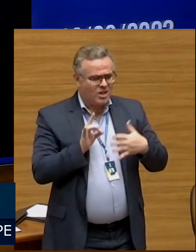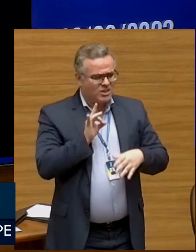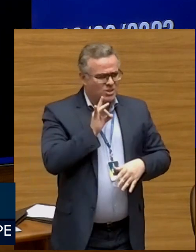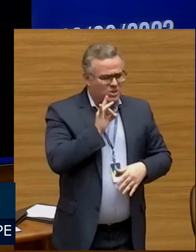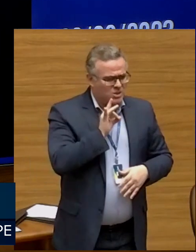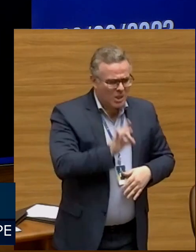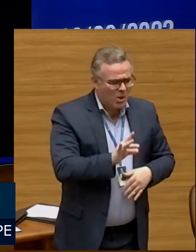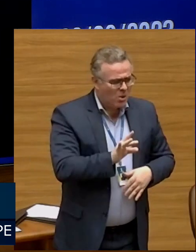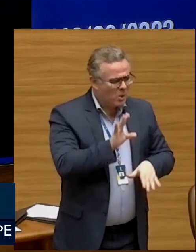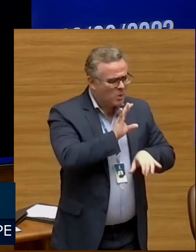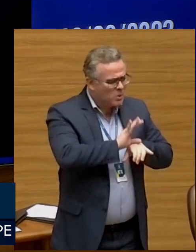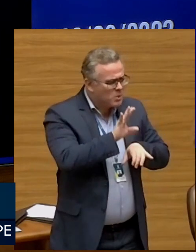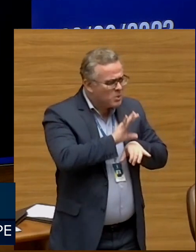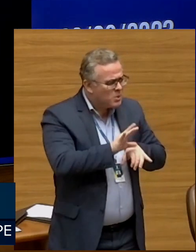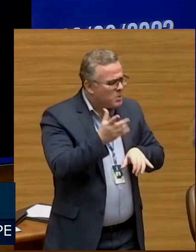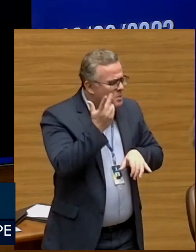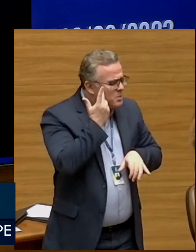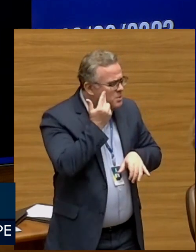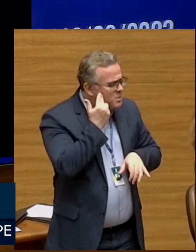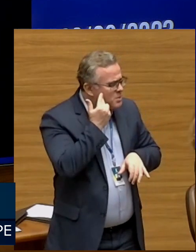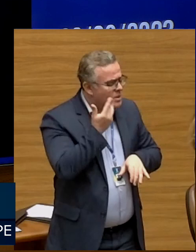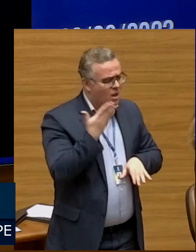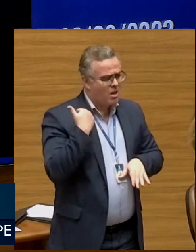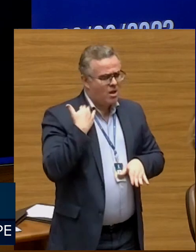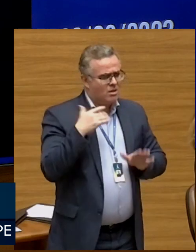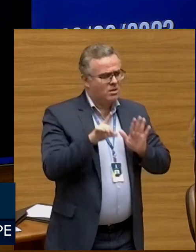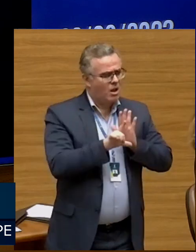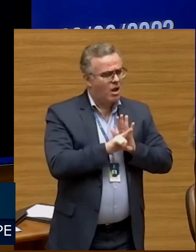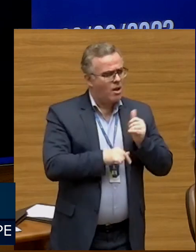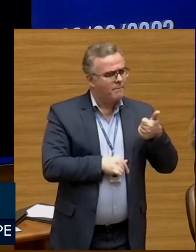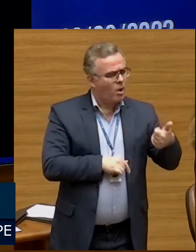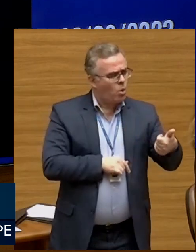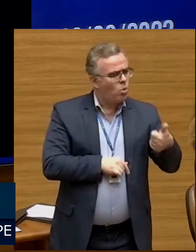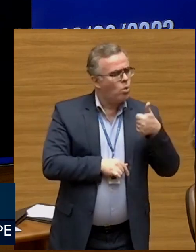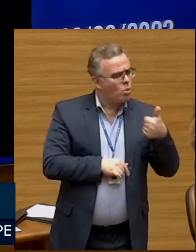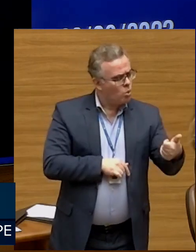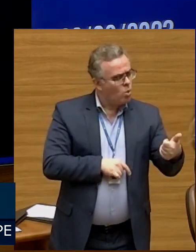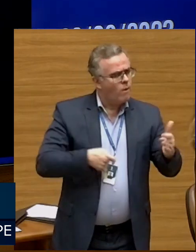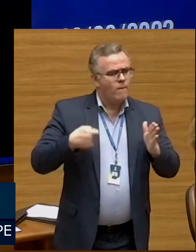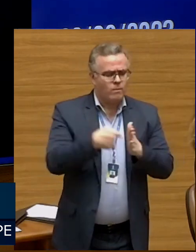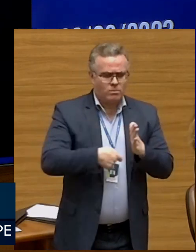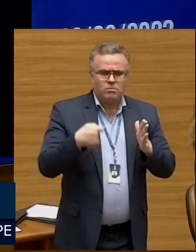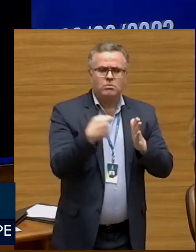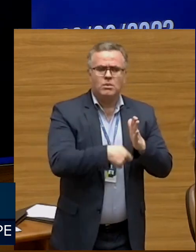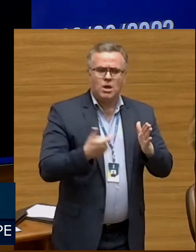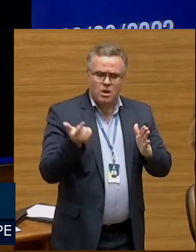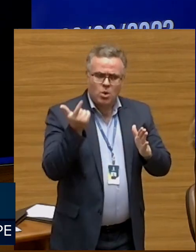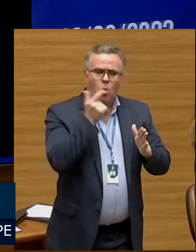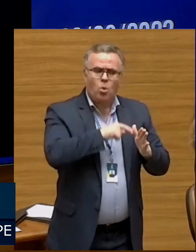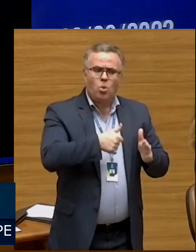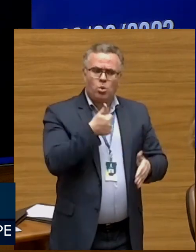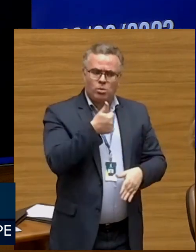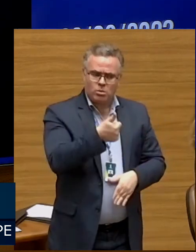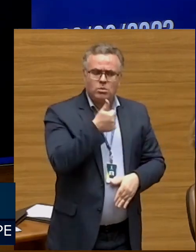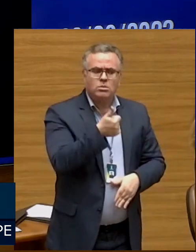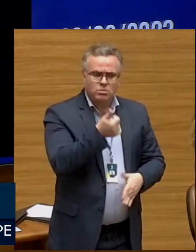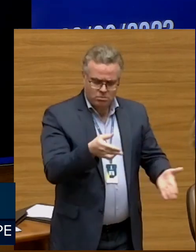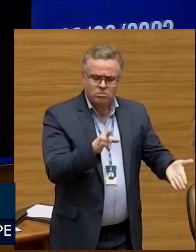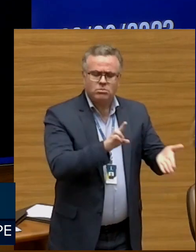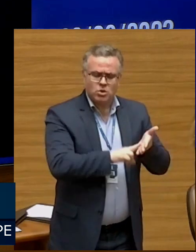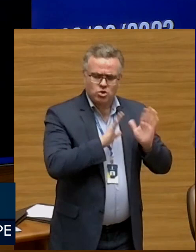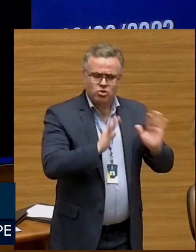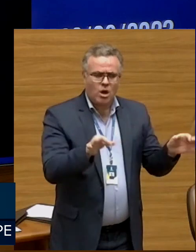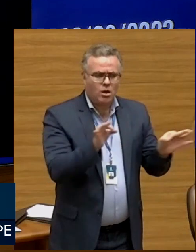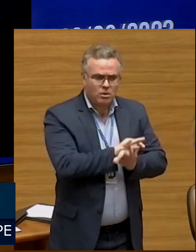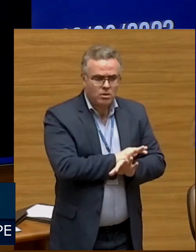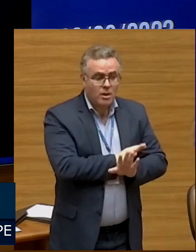curso normal, na época dessa lei, sim, foi uma reivindicação e foi algo que foi garantido em lei,